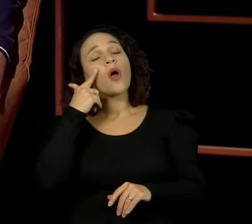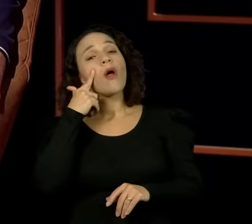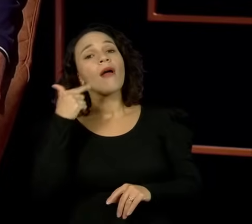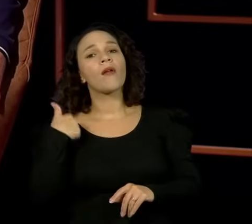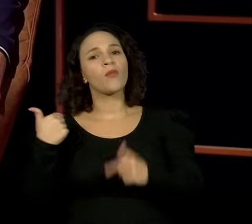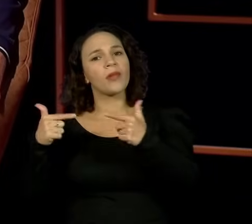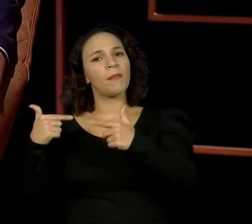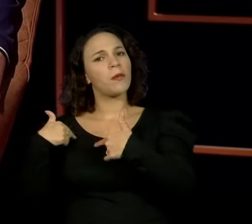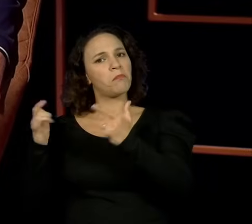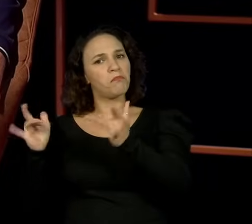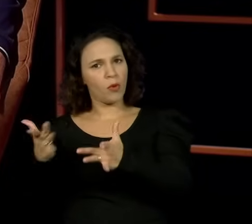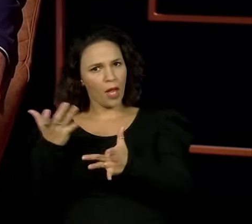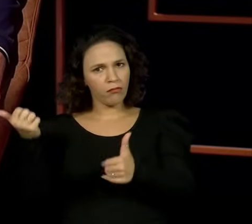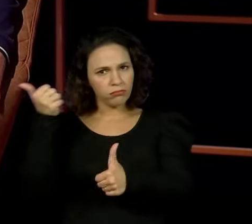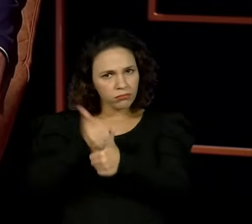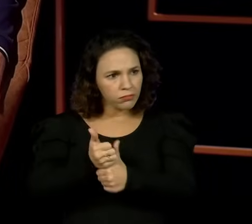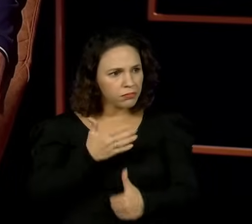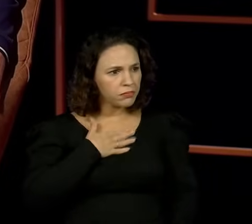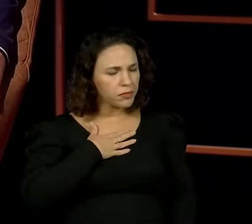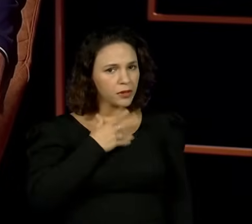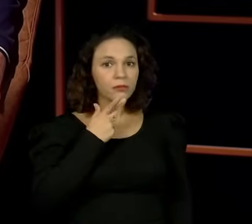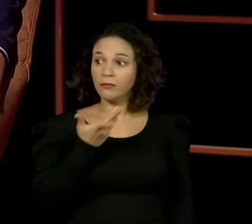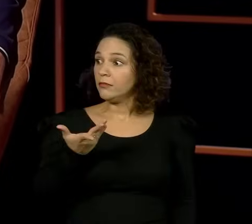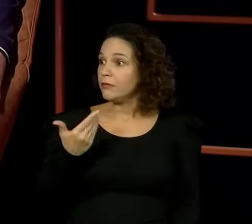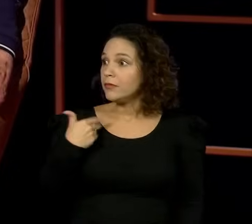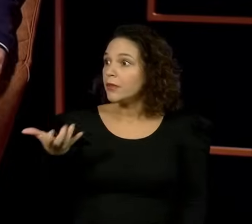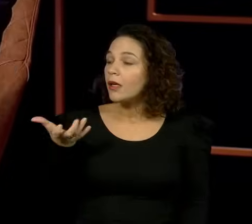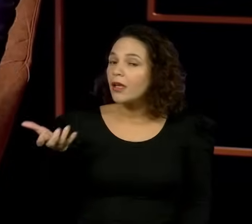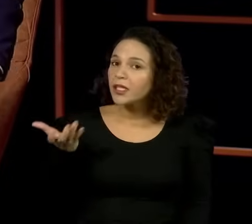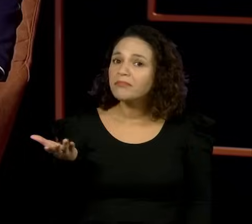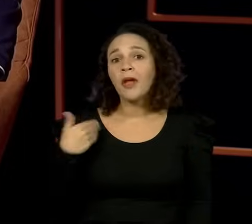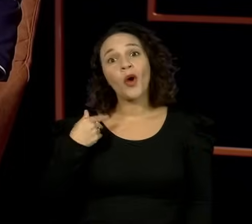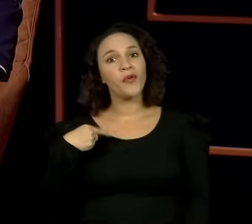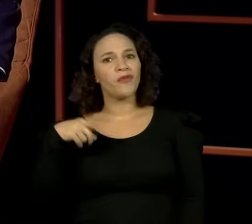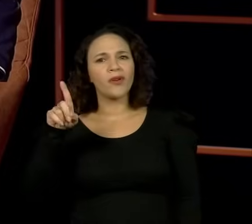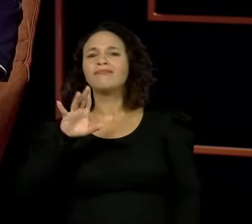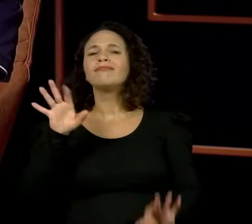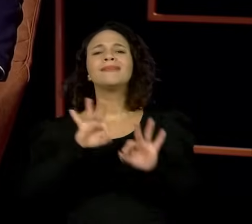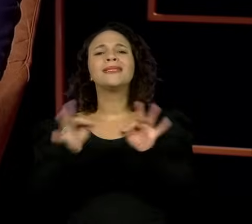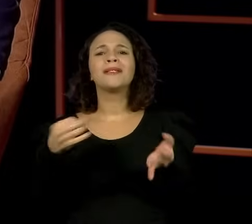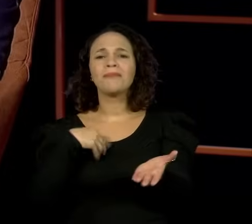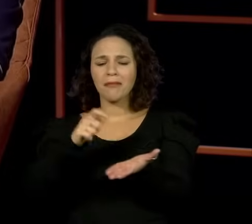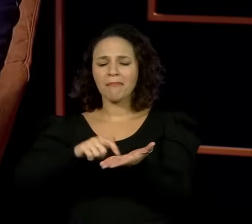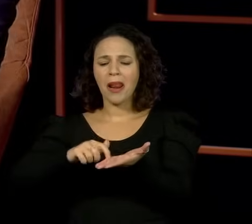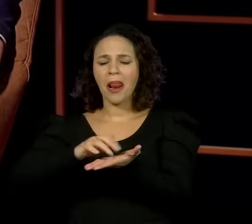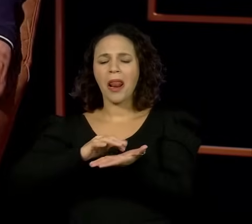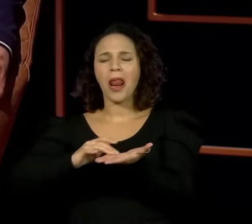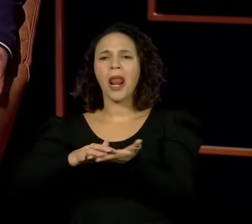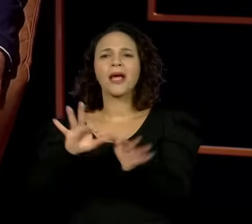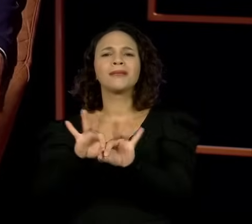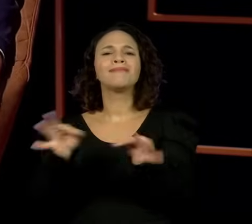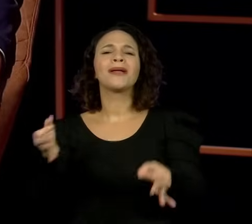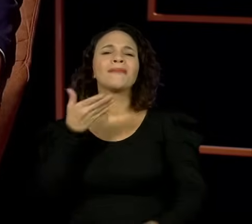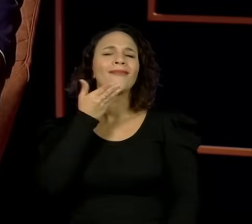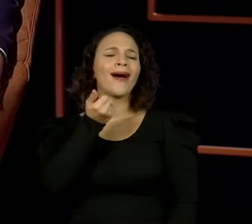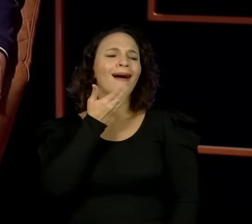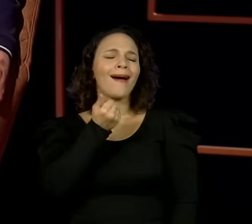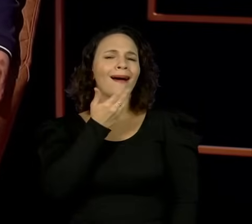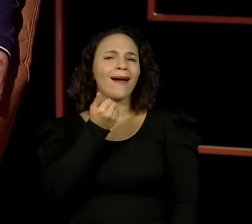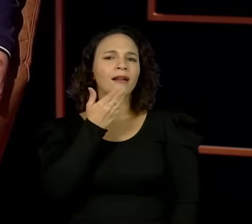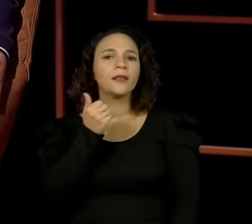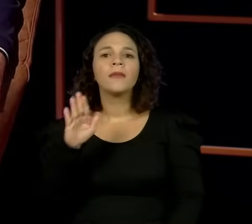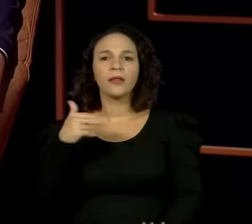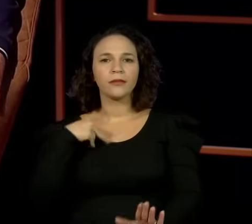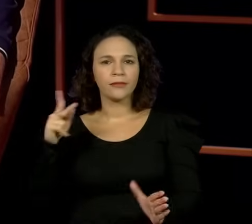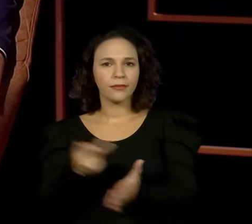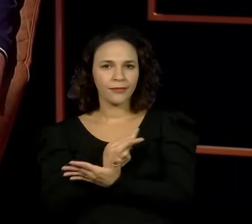sair do meu emprego, quer trabalhar lá? Falei, claro que eu quero. Aí eu fui, era só para calcular umas coisas, era moleza.